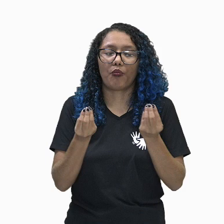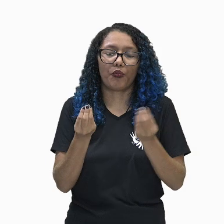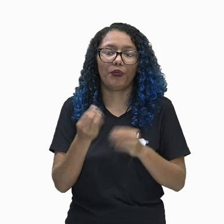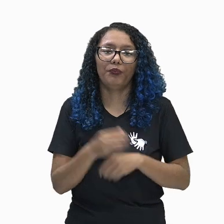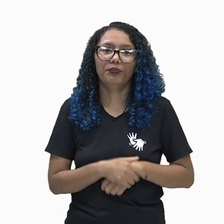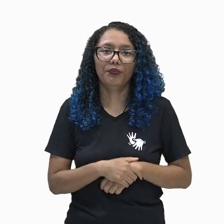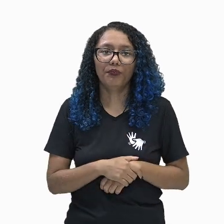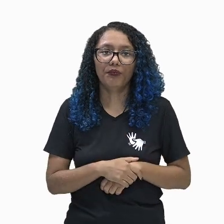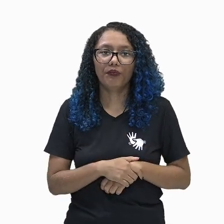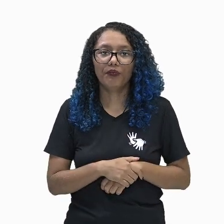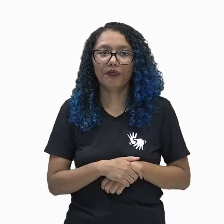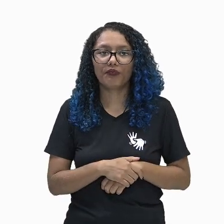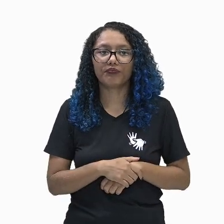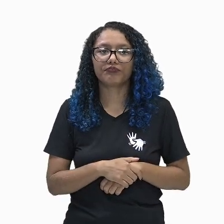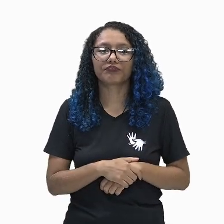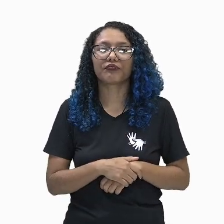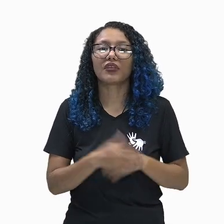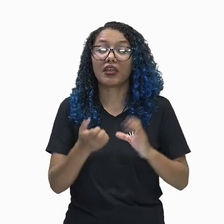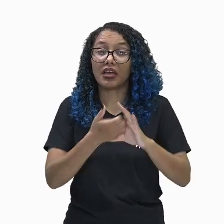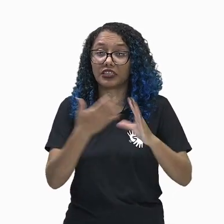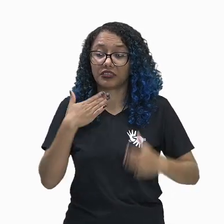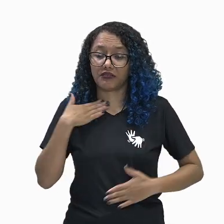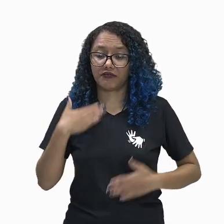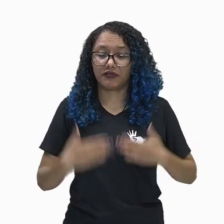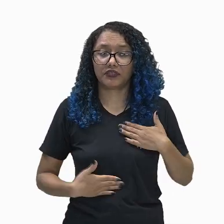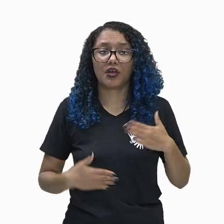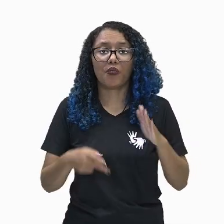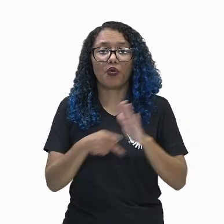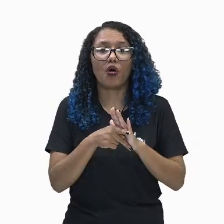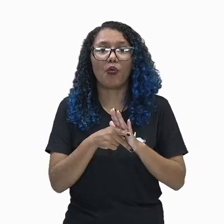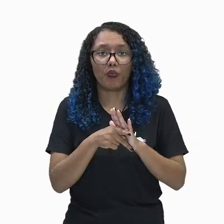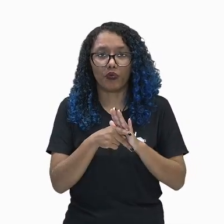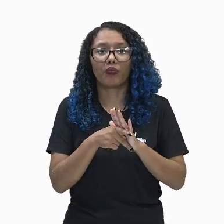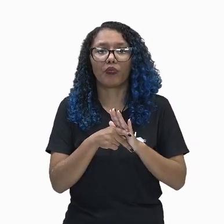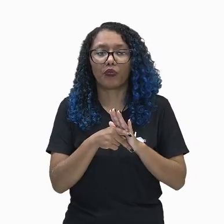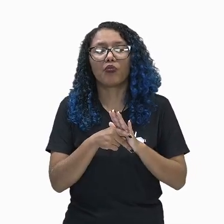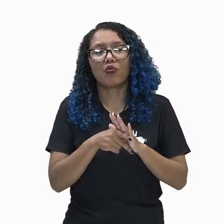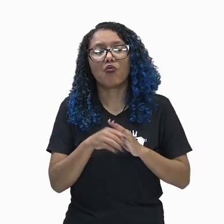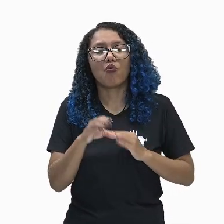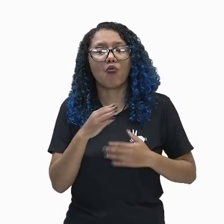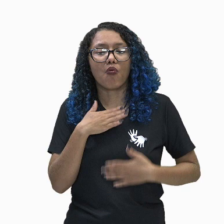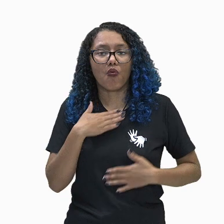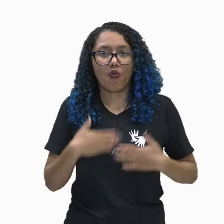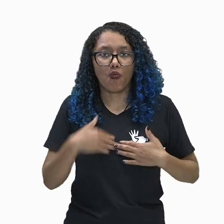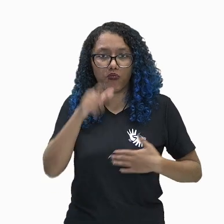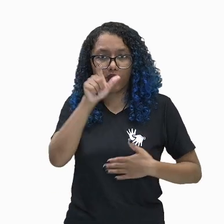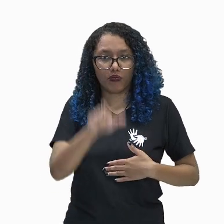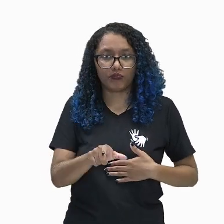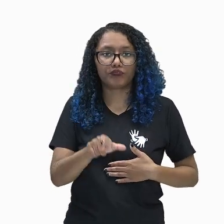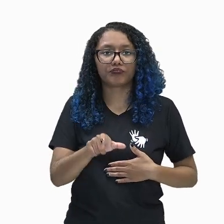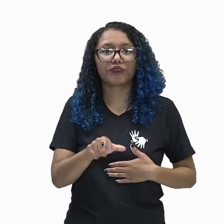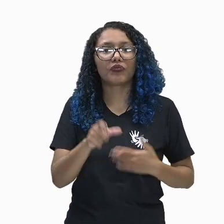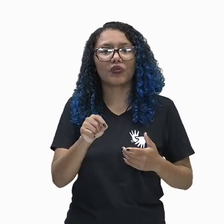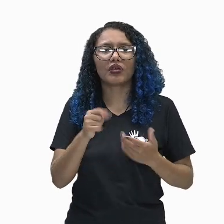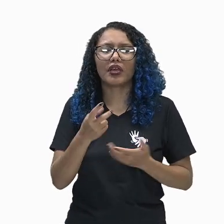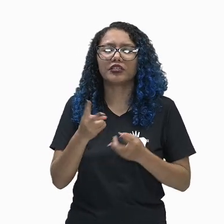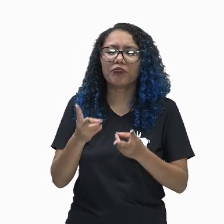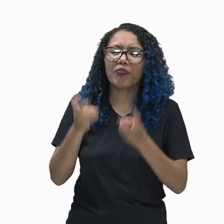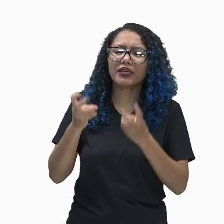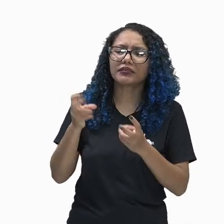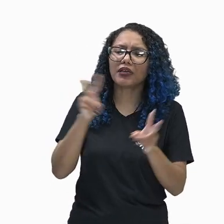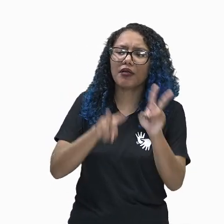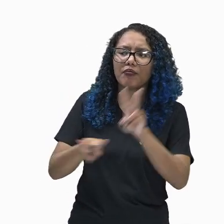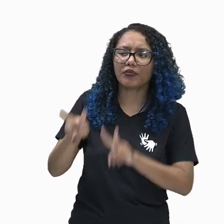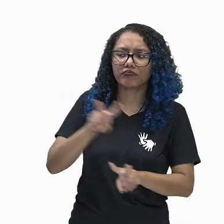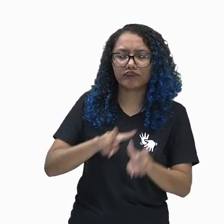é a expressão física de um organismo, ou seja, as características observáveis que o definem.